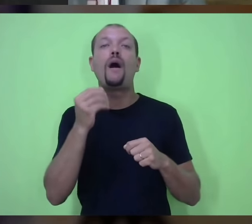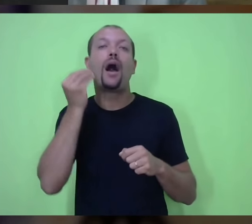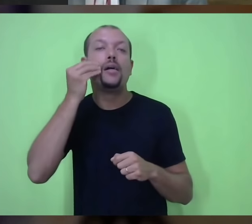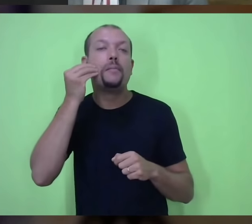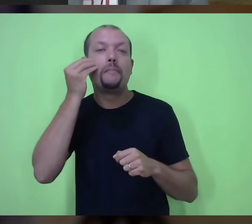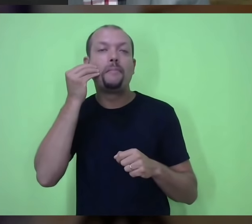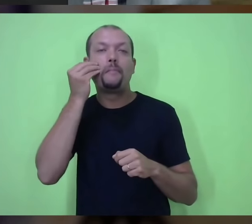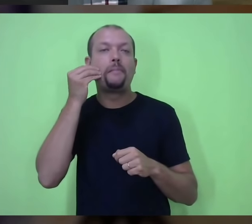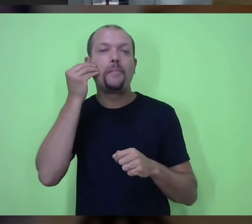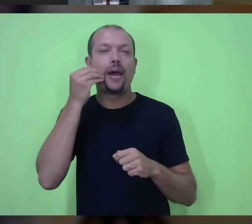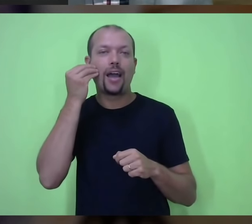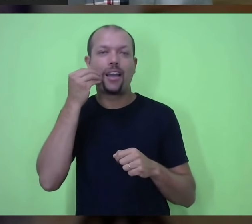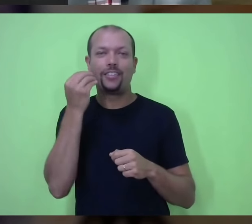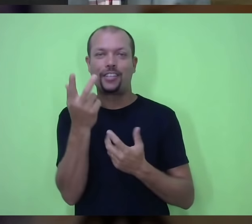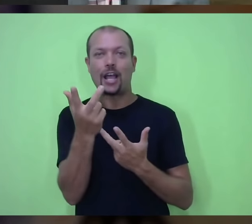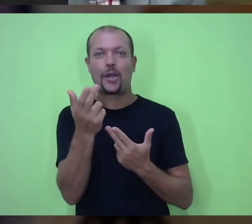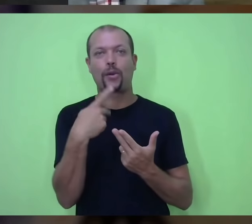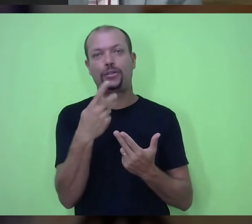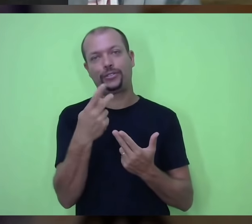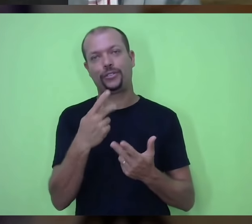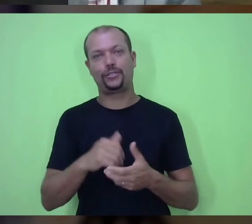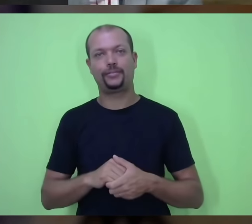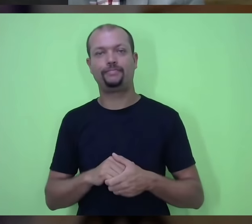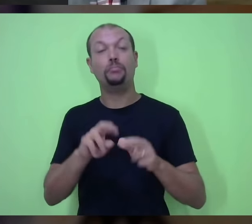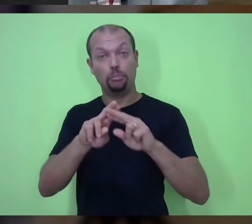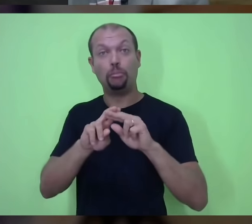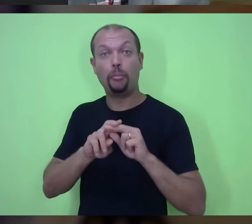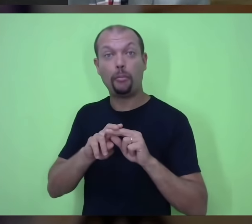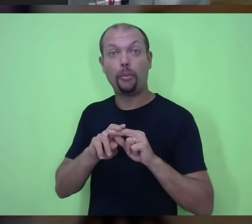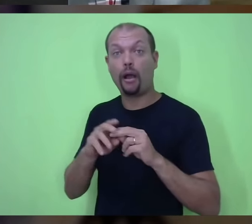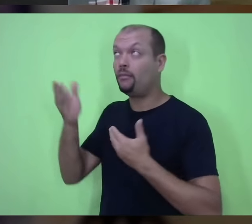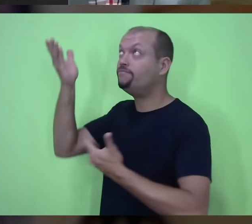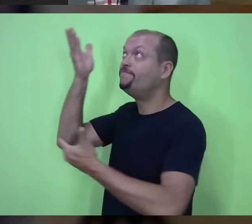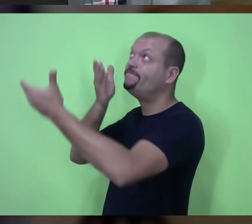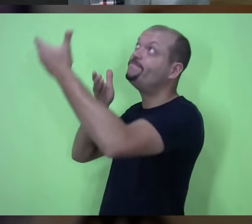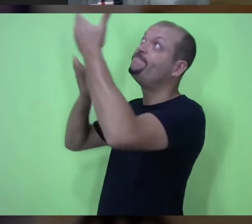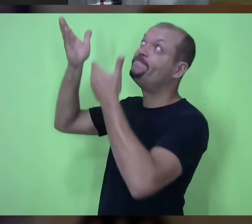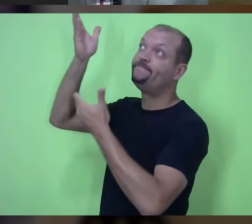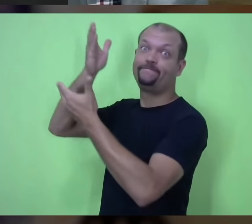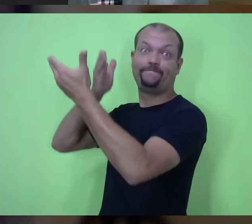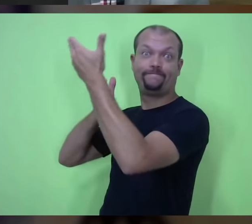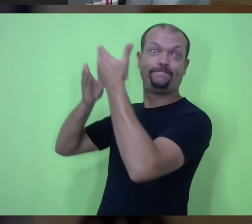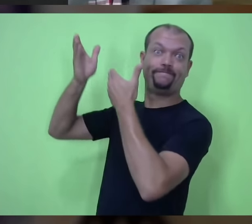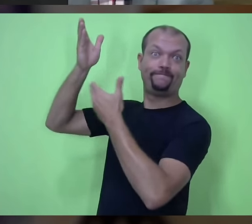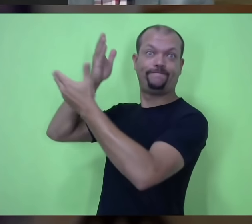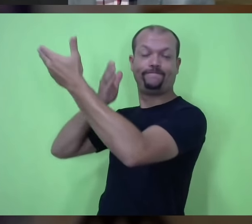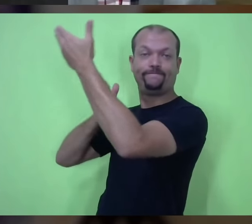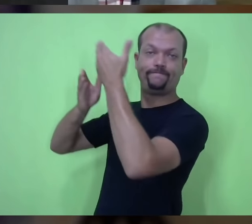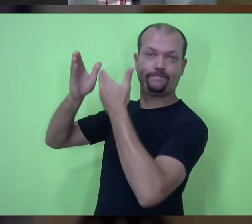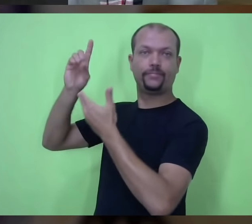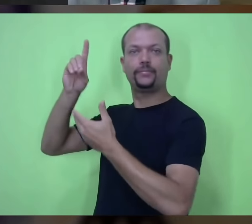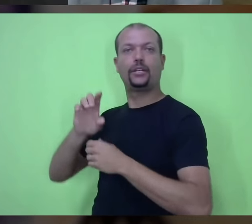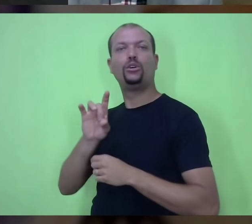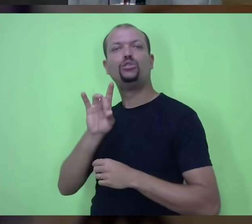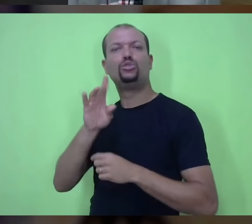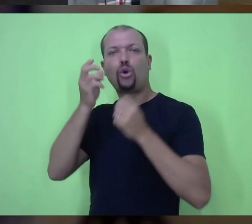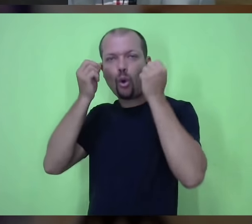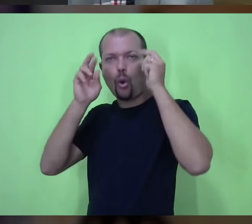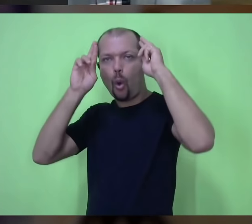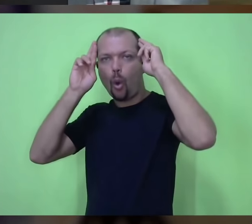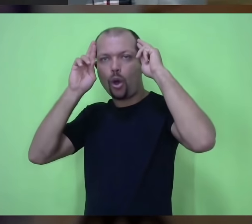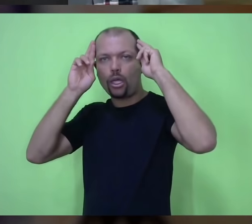uma experiência a mais para que pudesse exercer um papel a mais, não só de cordeiro,